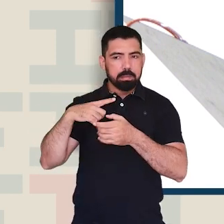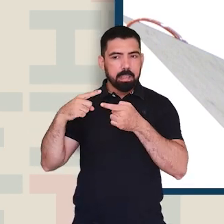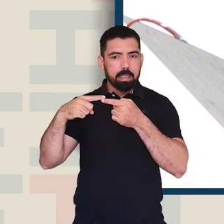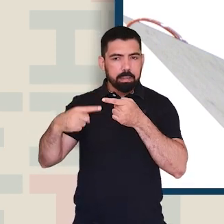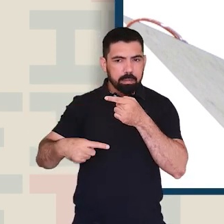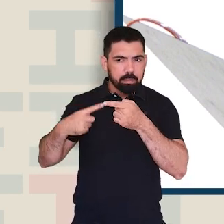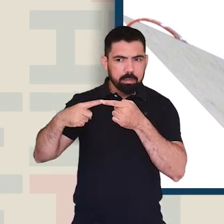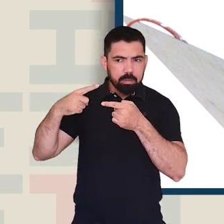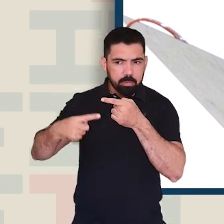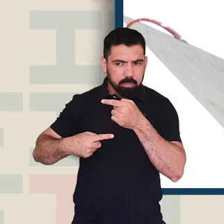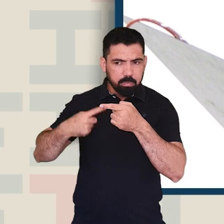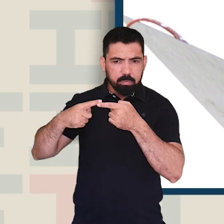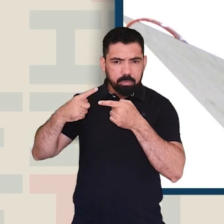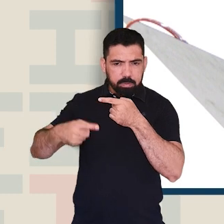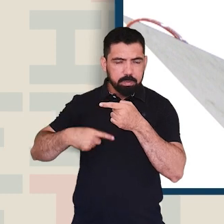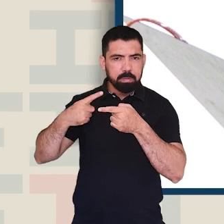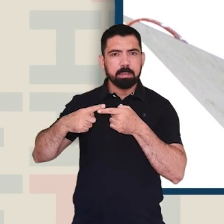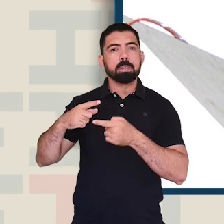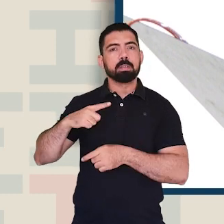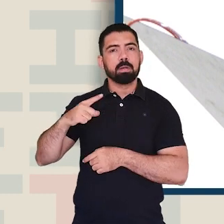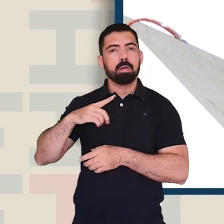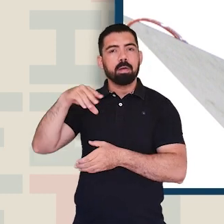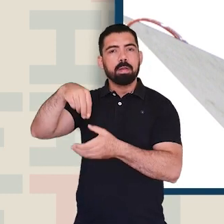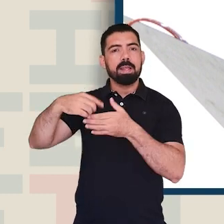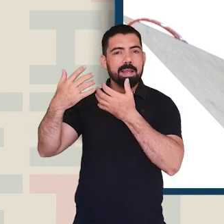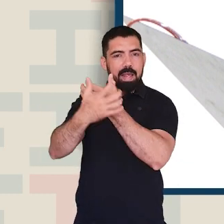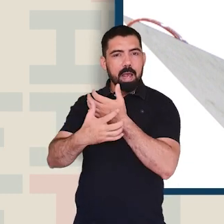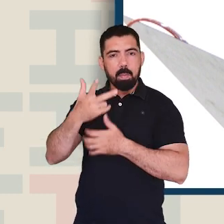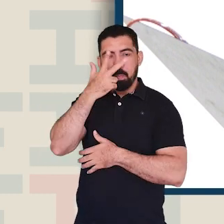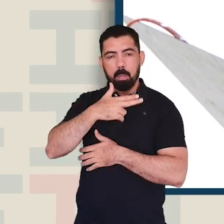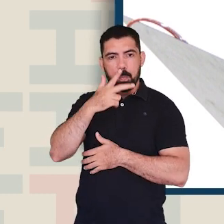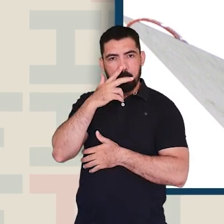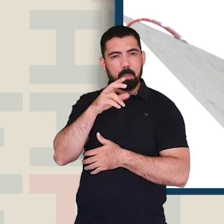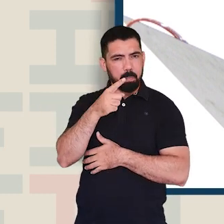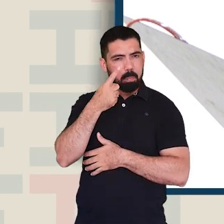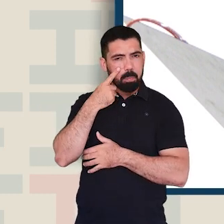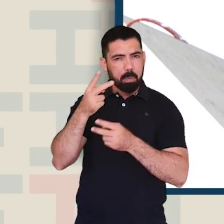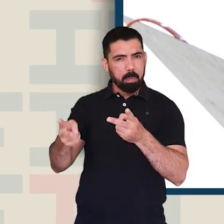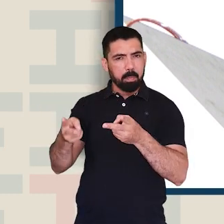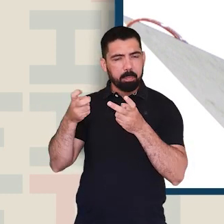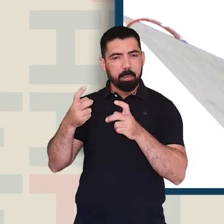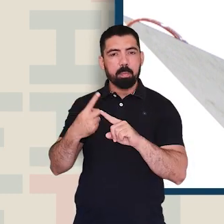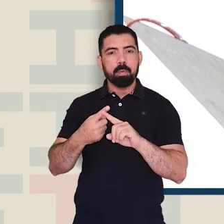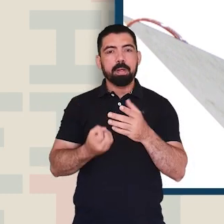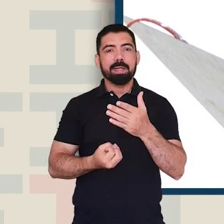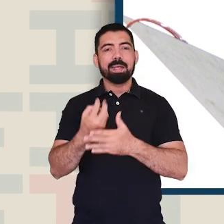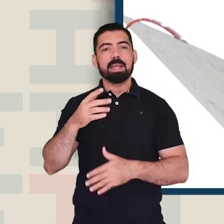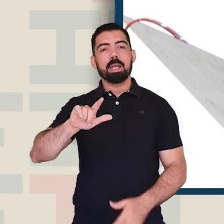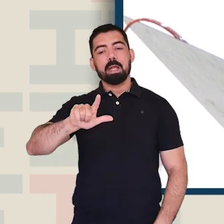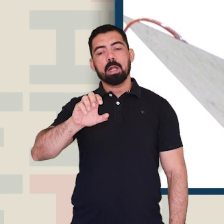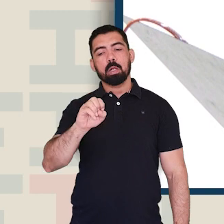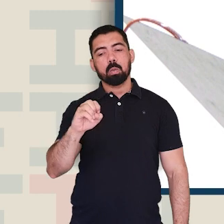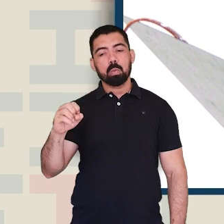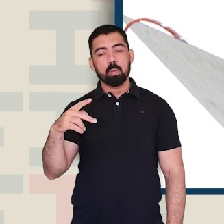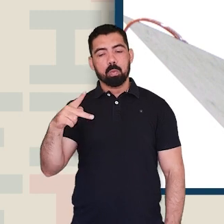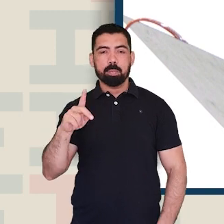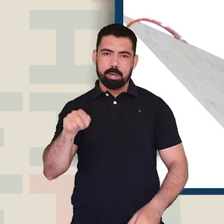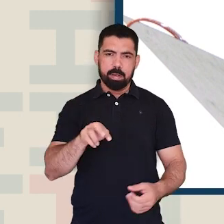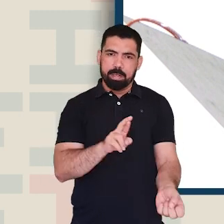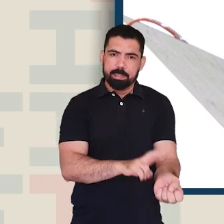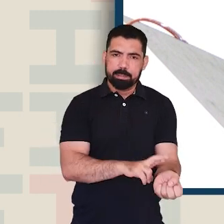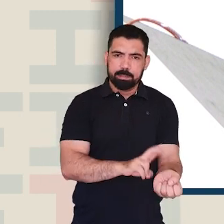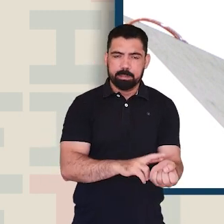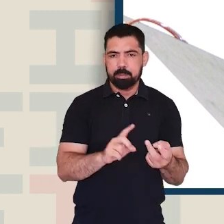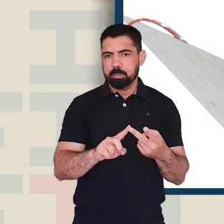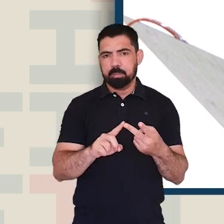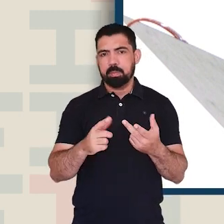ponto que é muito repetitivo, né? o que ela cria. Né? Tanto seja um ritmo ou seja